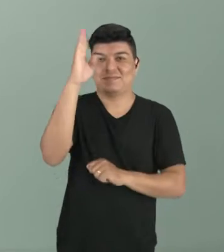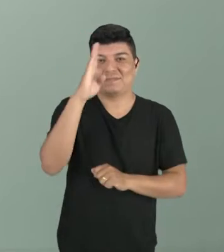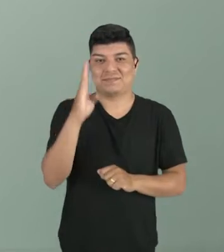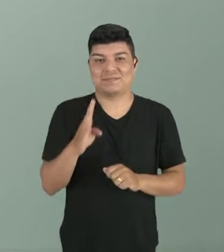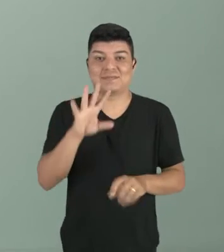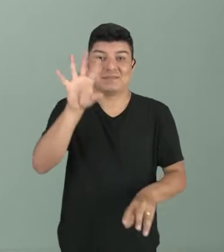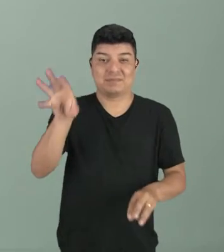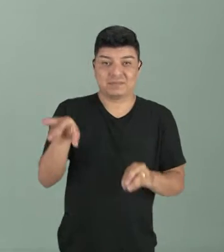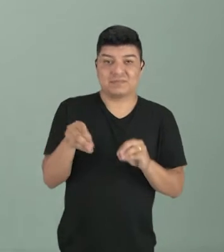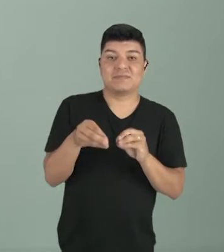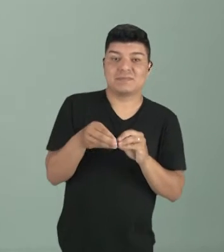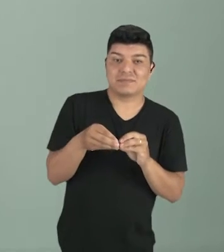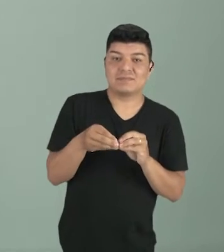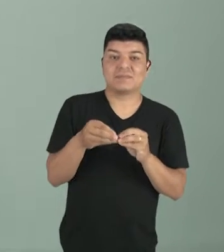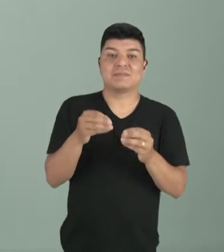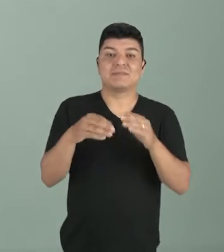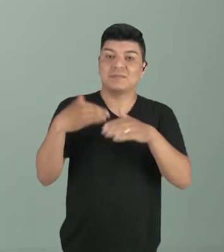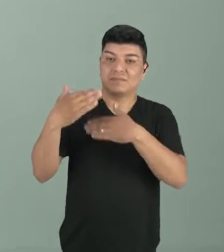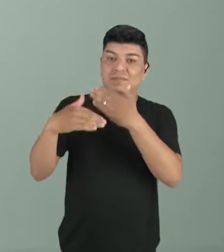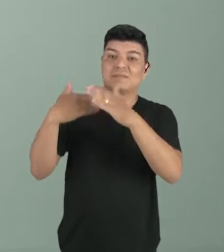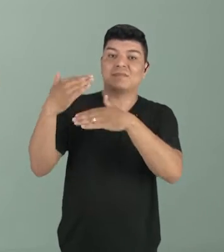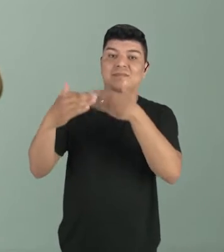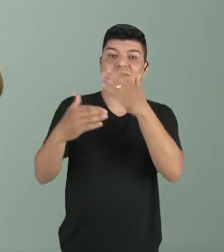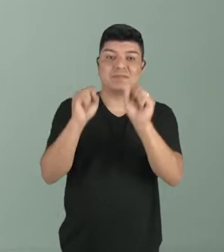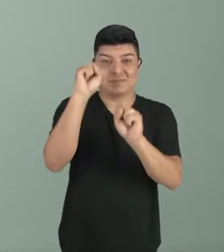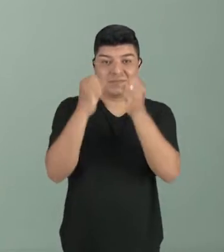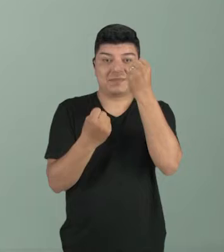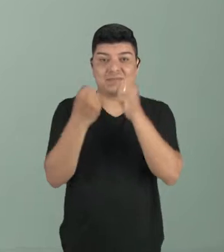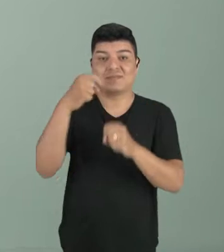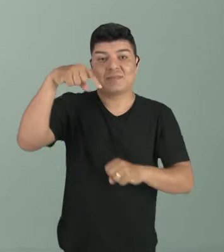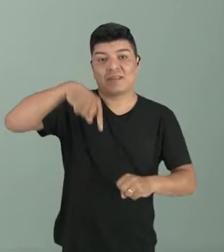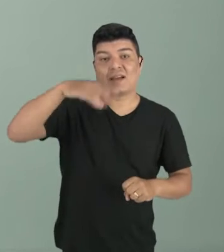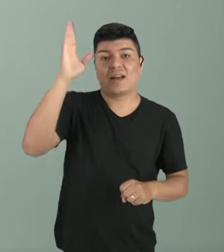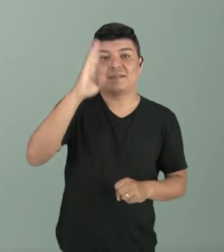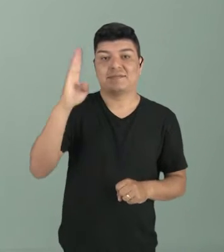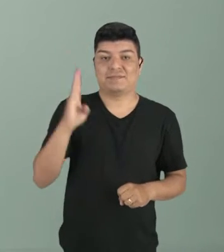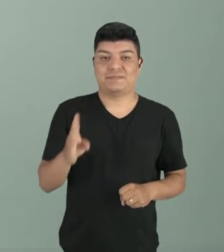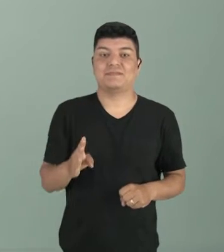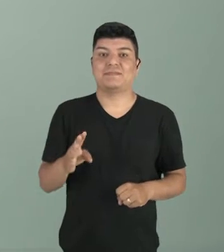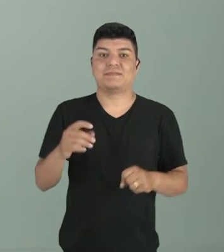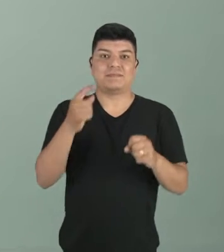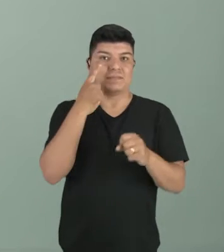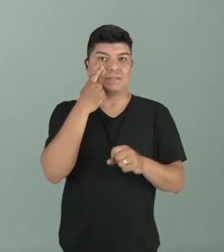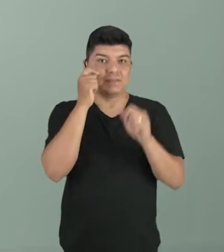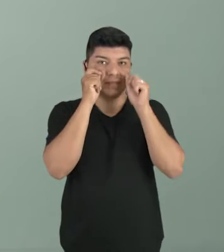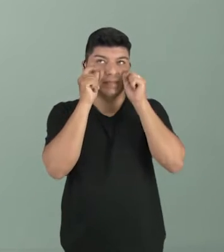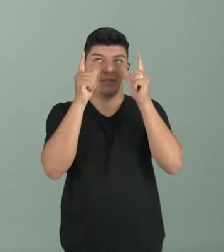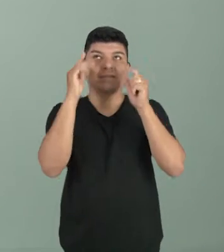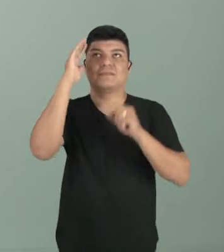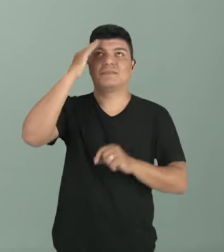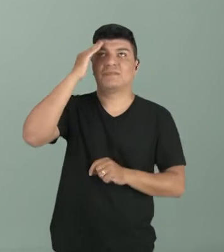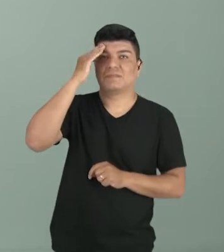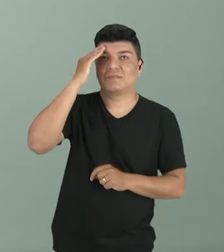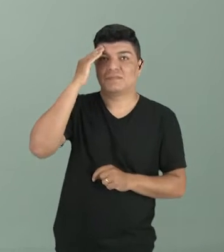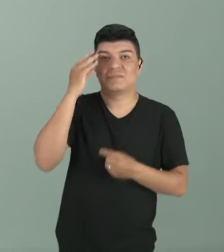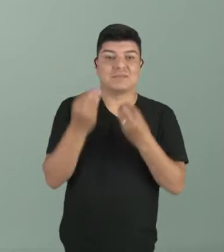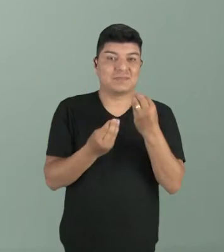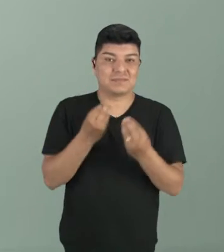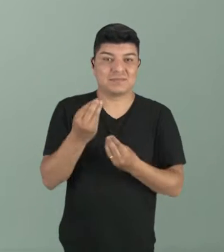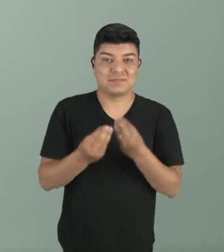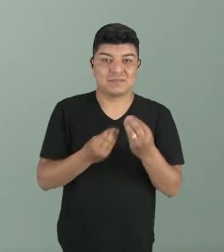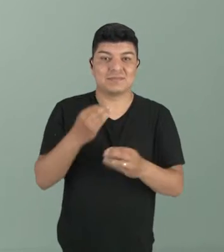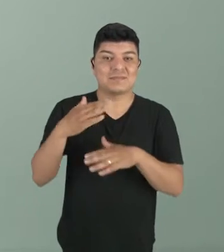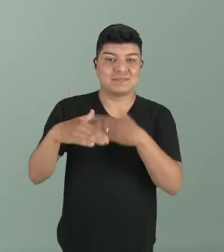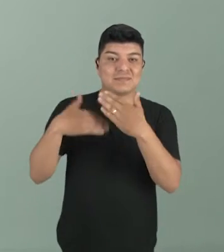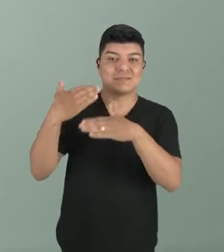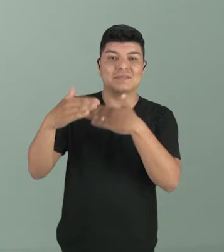vamos resumidamente falar sobre o processo de industrialização no Brasil. Então fica ligado para entender direitinho como se deu